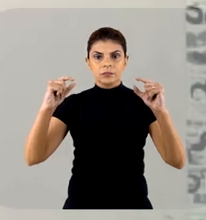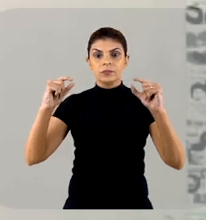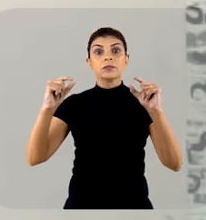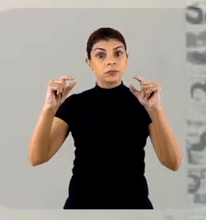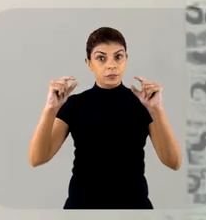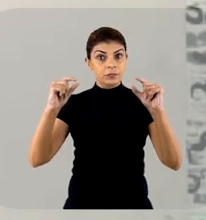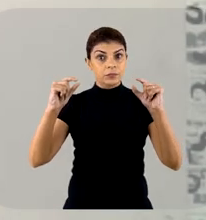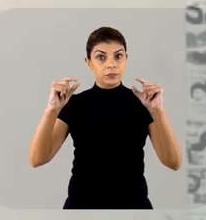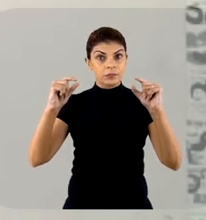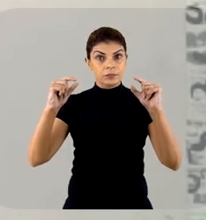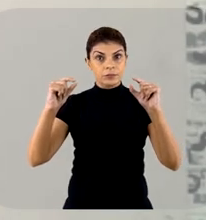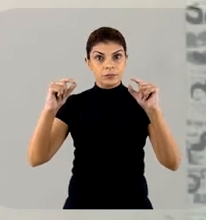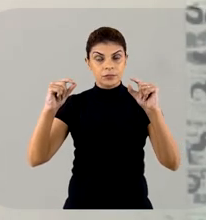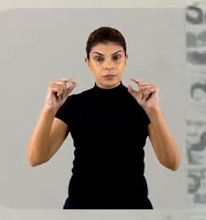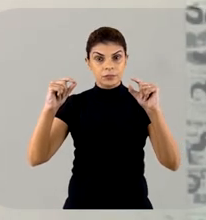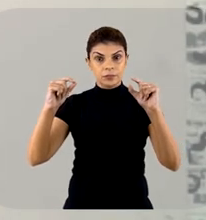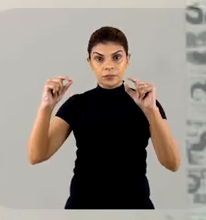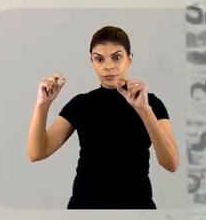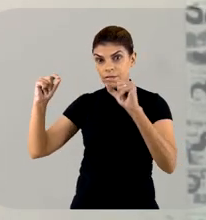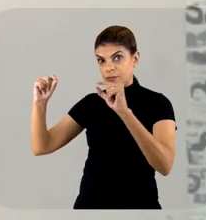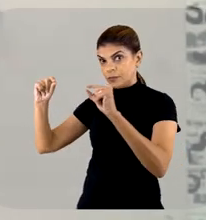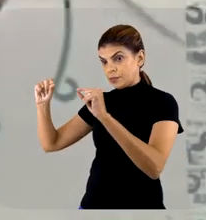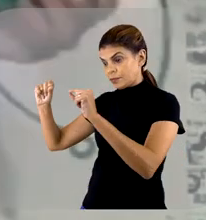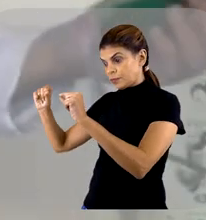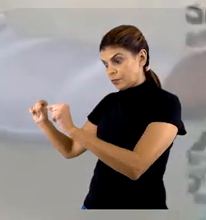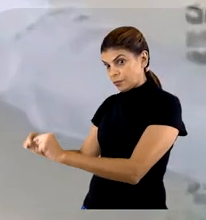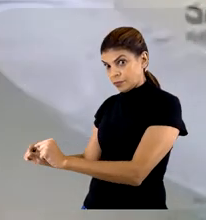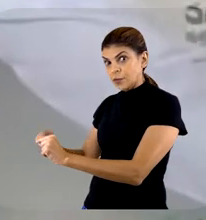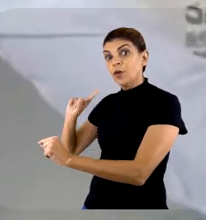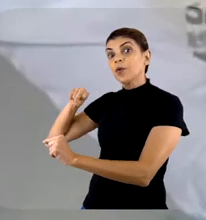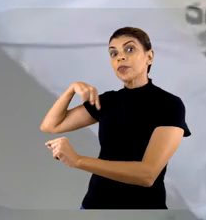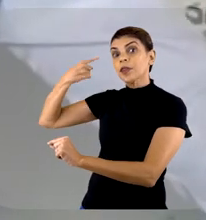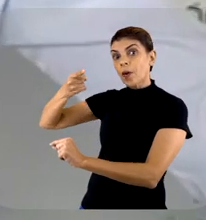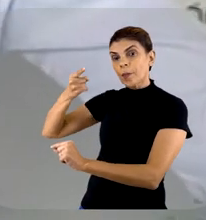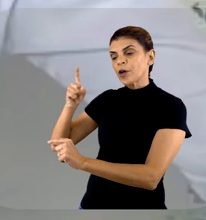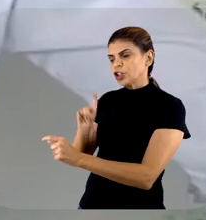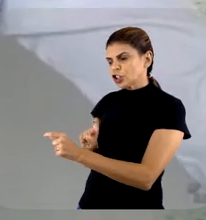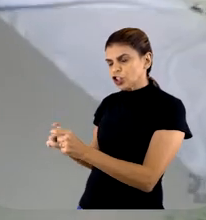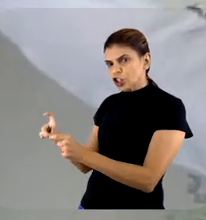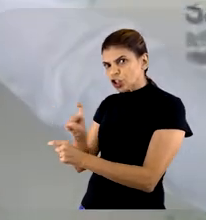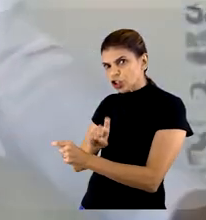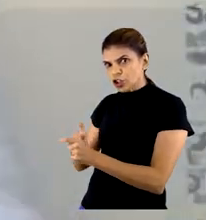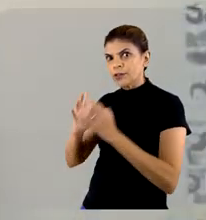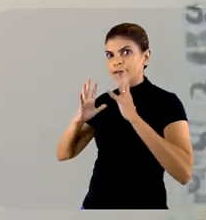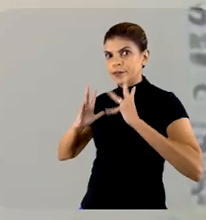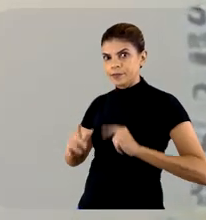Retire essa máscara e coloque no local para posteriormente higienizá-la.